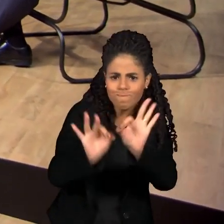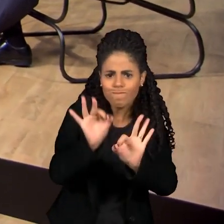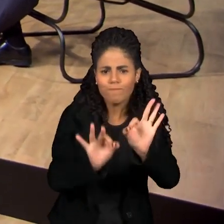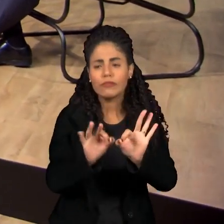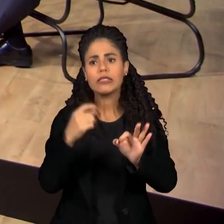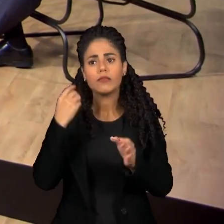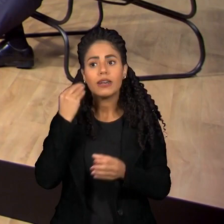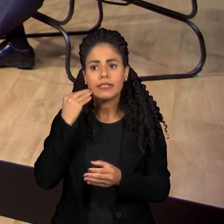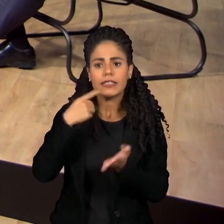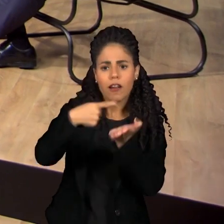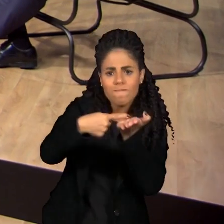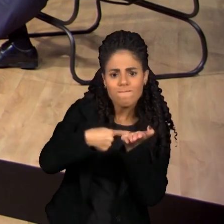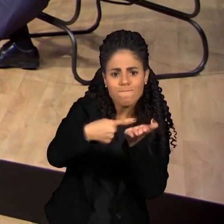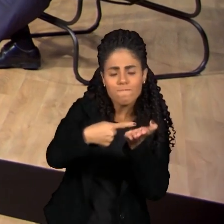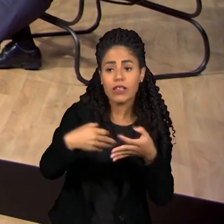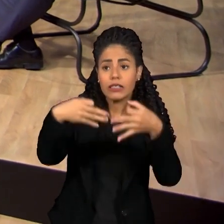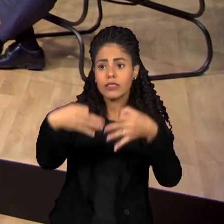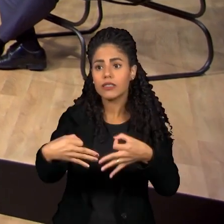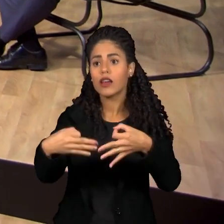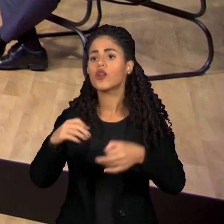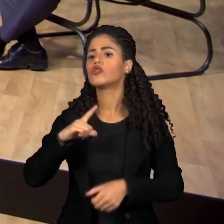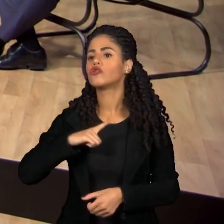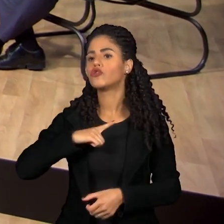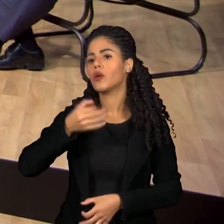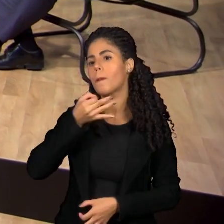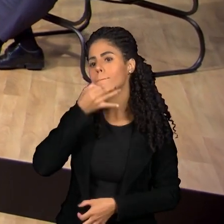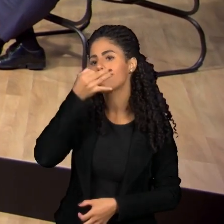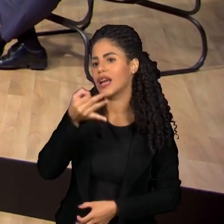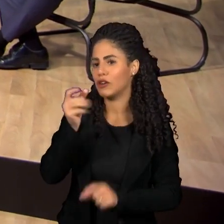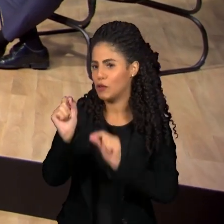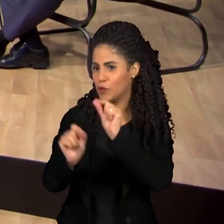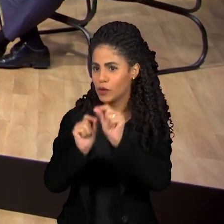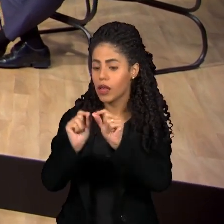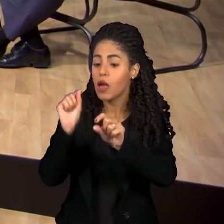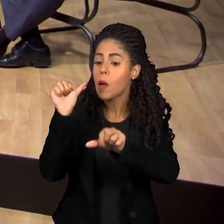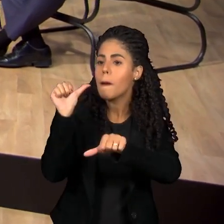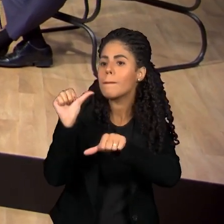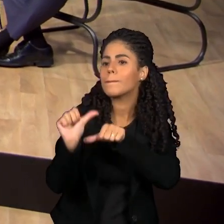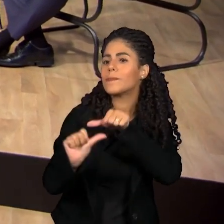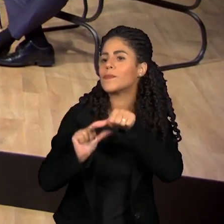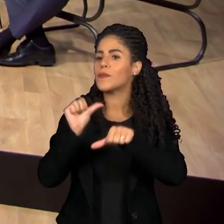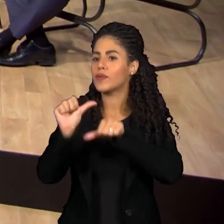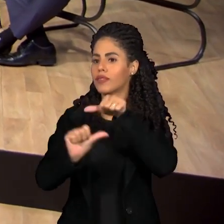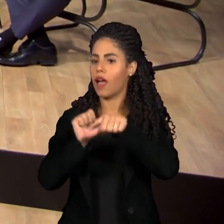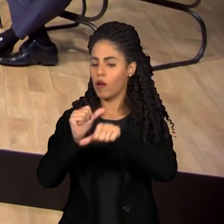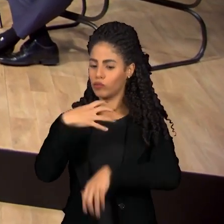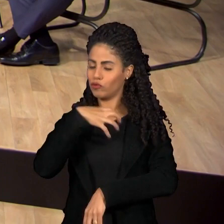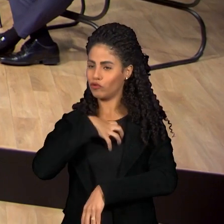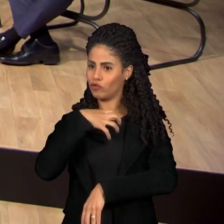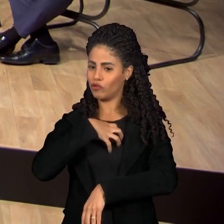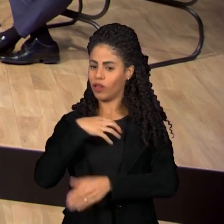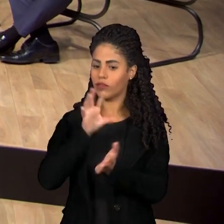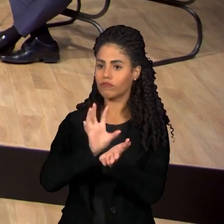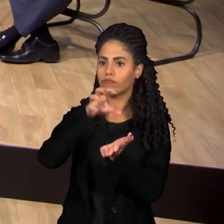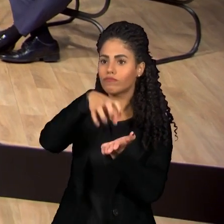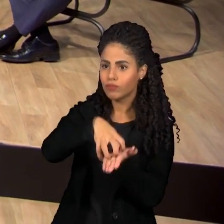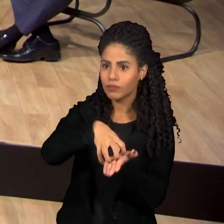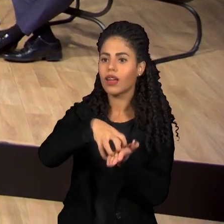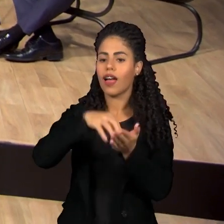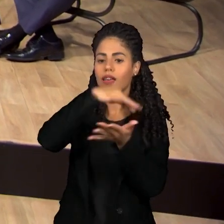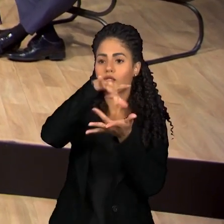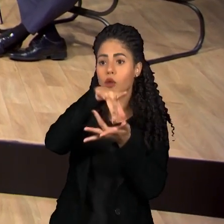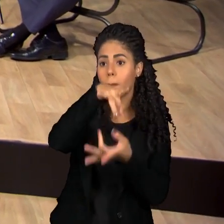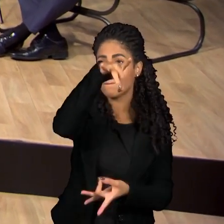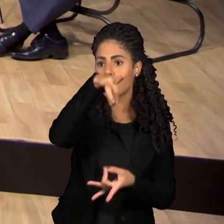para fazer pressão. E havia uma sugestão que era a mudança do regimento interno, que democratizasse